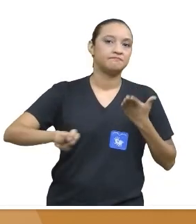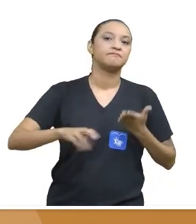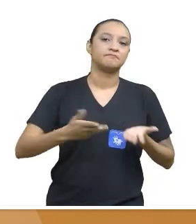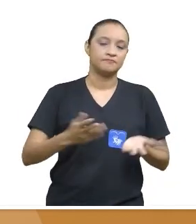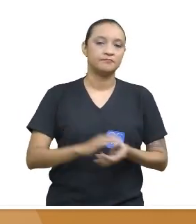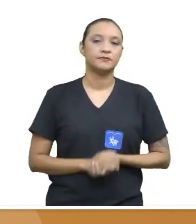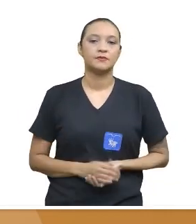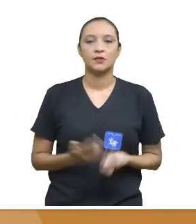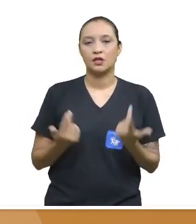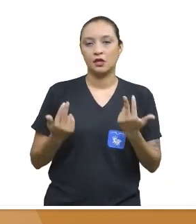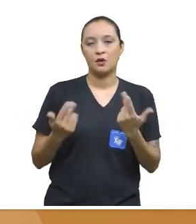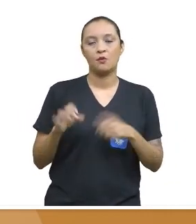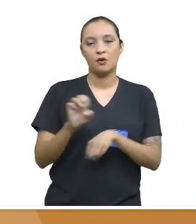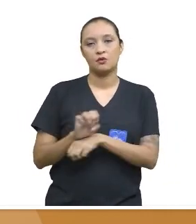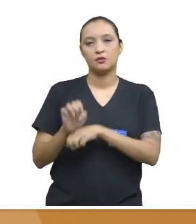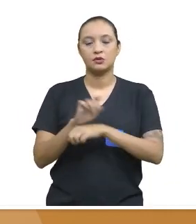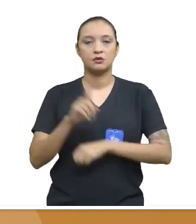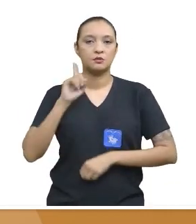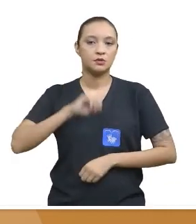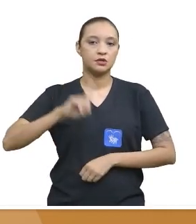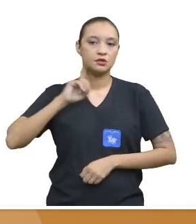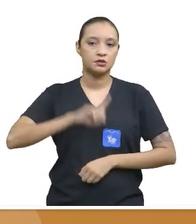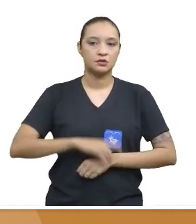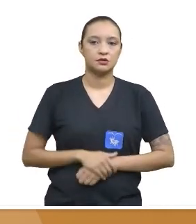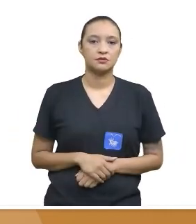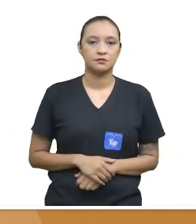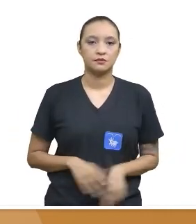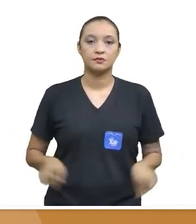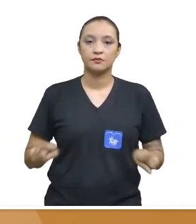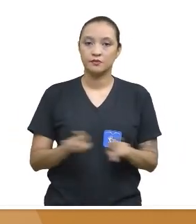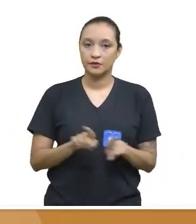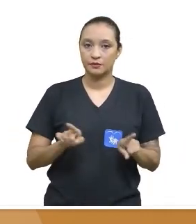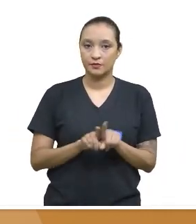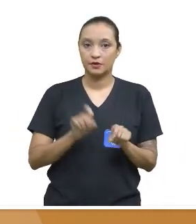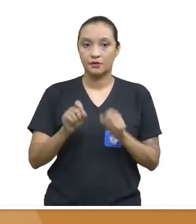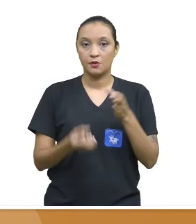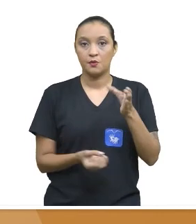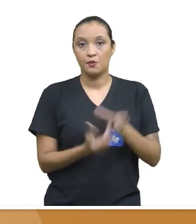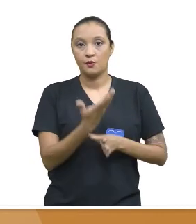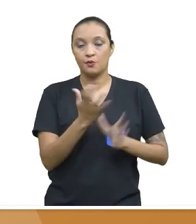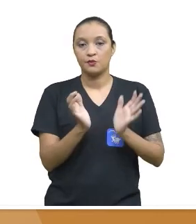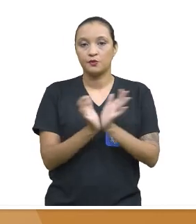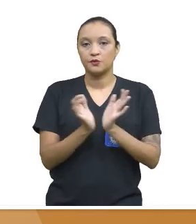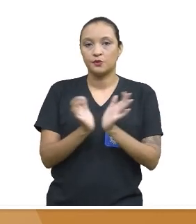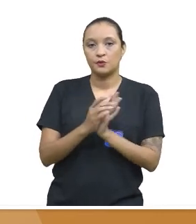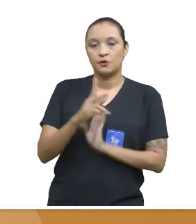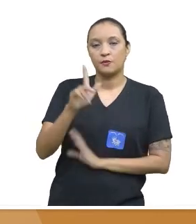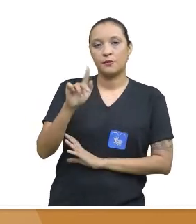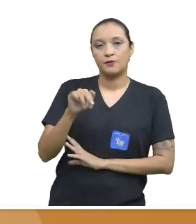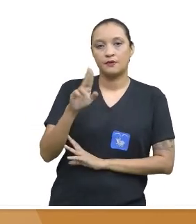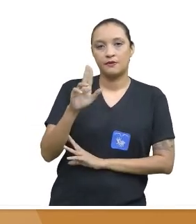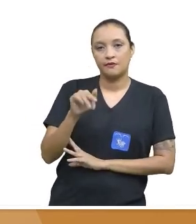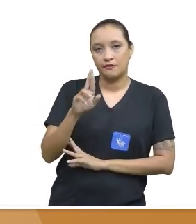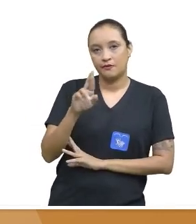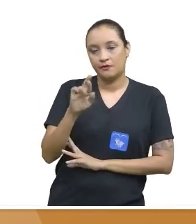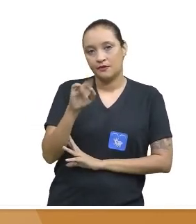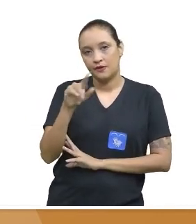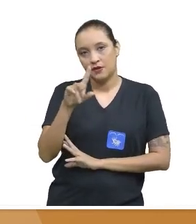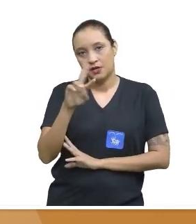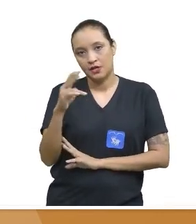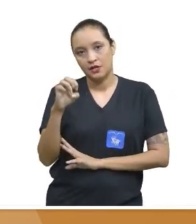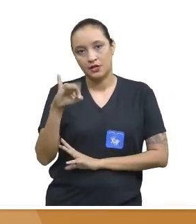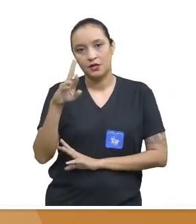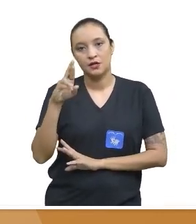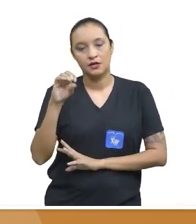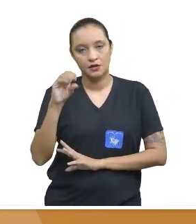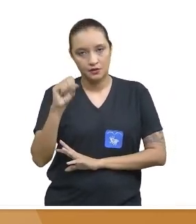exemplo de Minas Gerais. E também o surgimento de grupos guerrilheiros que eu já citei a vocês, a maioria dos